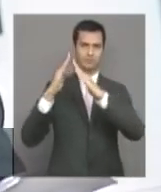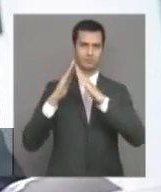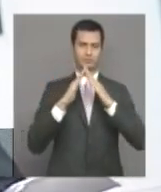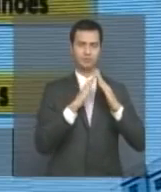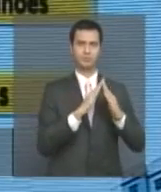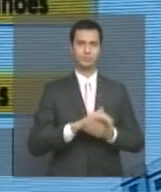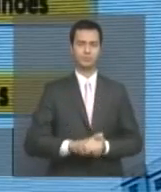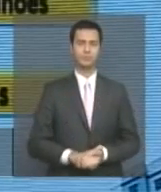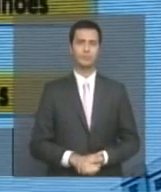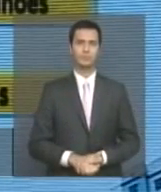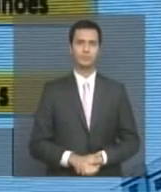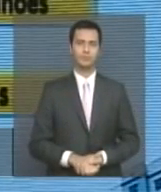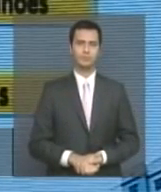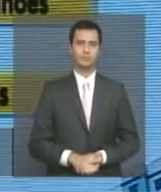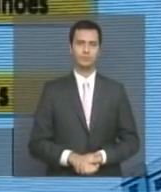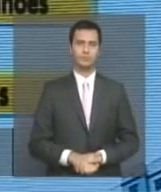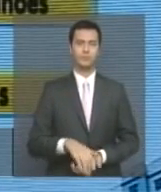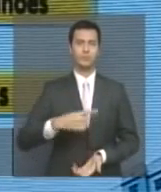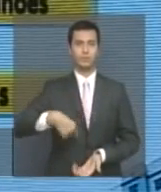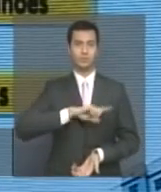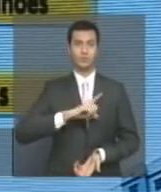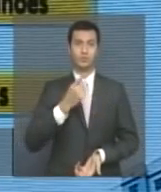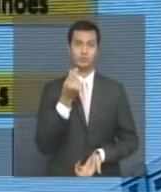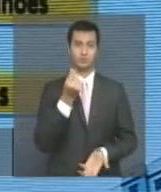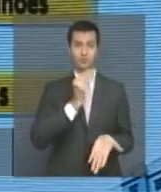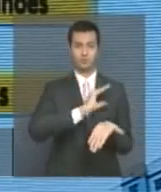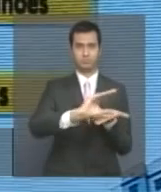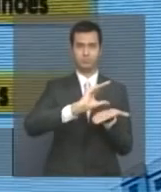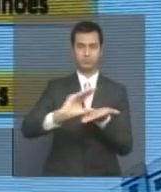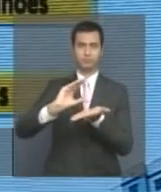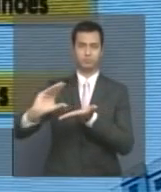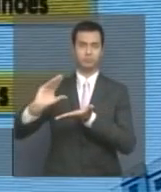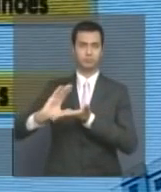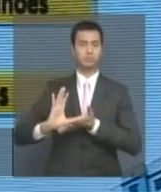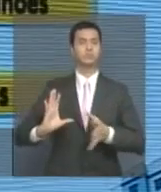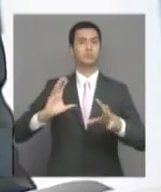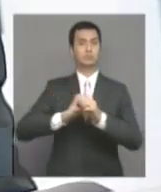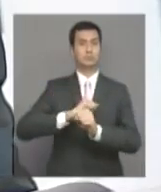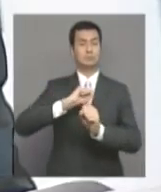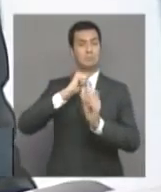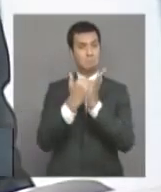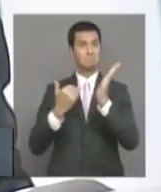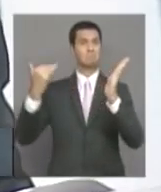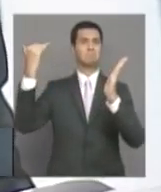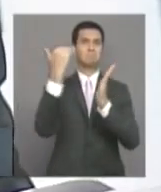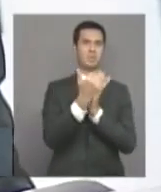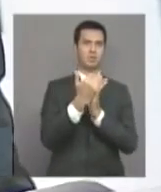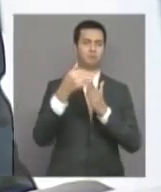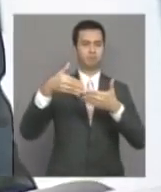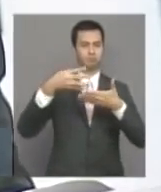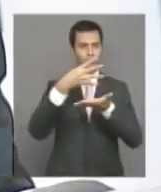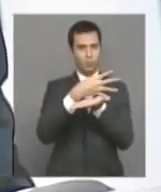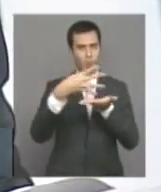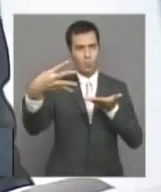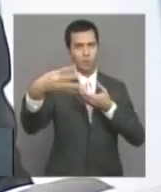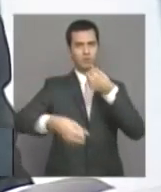Aumentamos o volume de investimento para a contratação em 4 anos. Subsídios